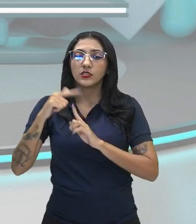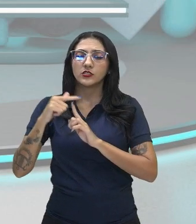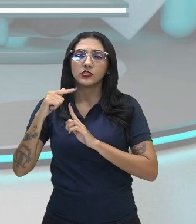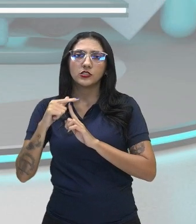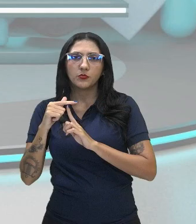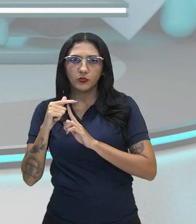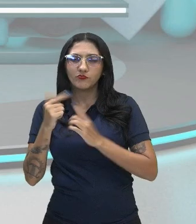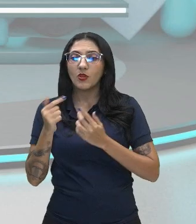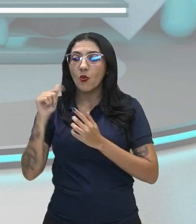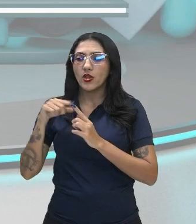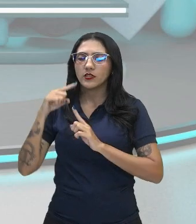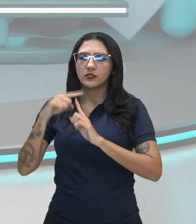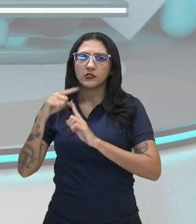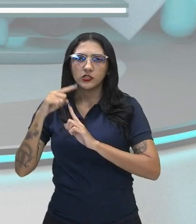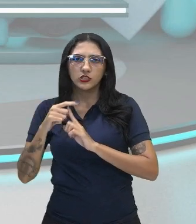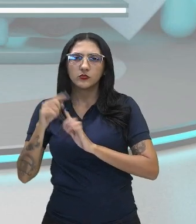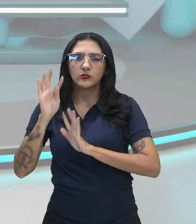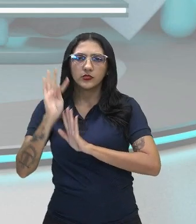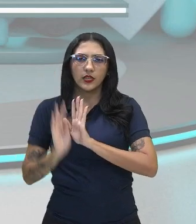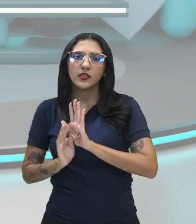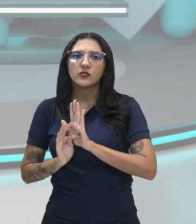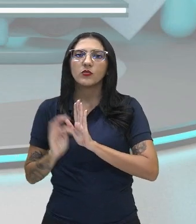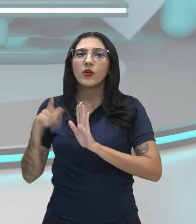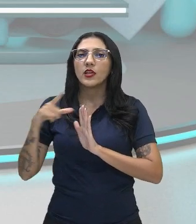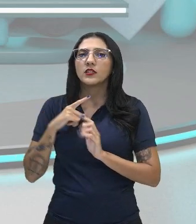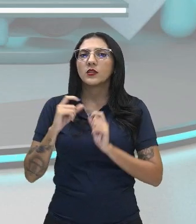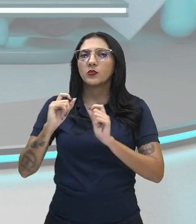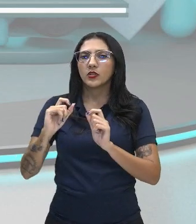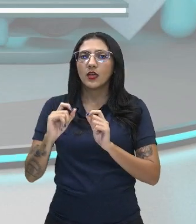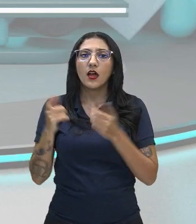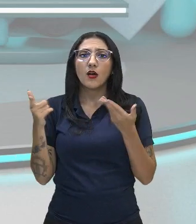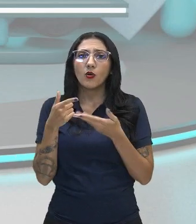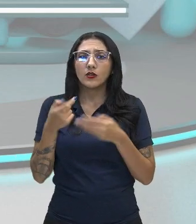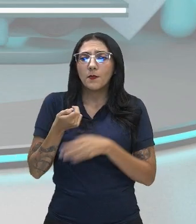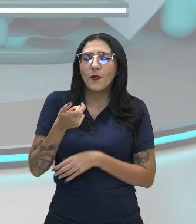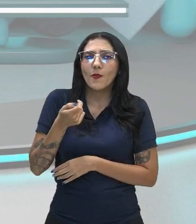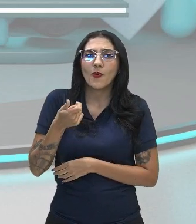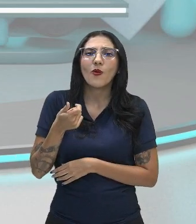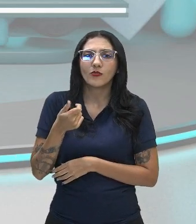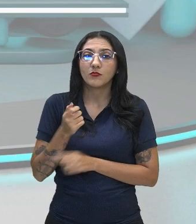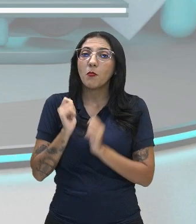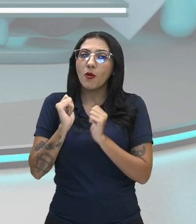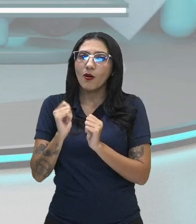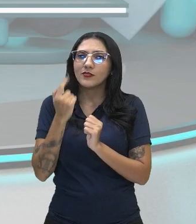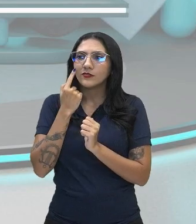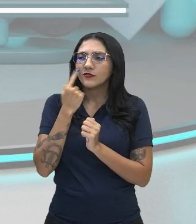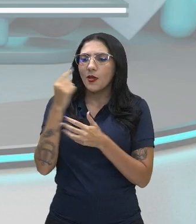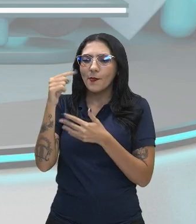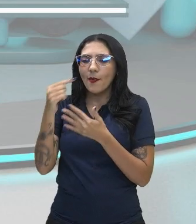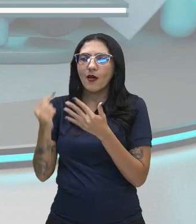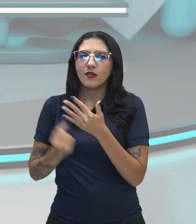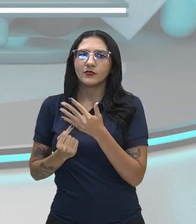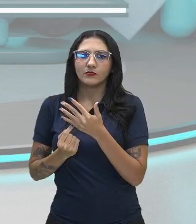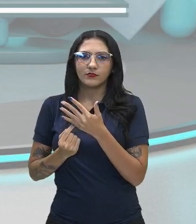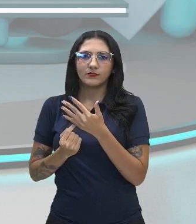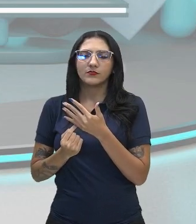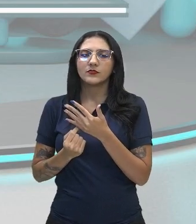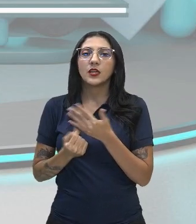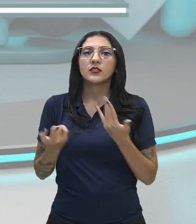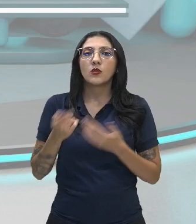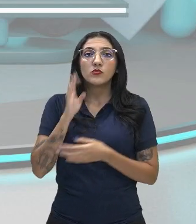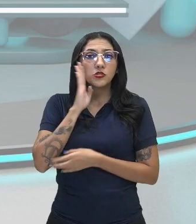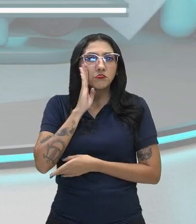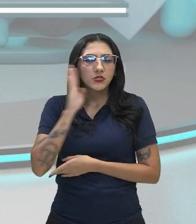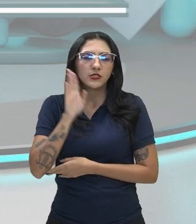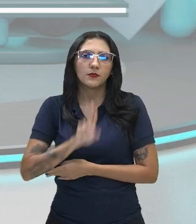textuais? Os tipos textuais, eles são em menor número, eu posso contar. Então, basicamente, os